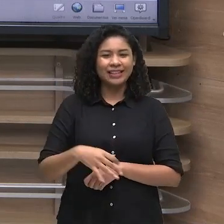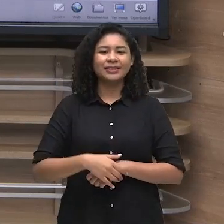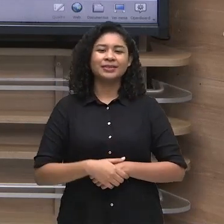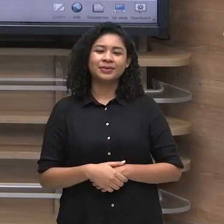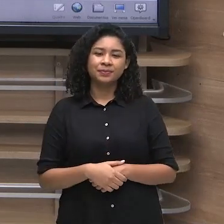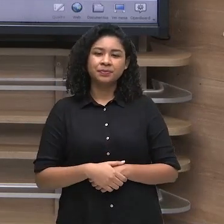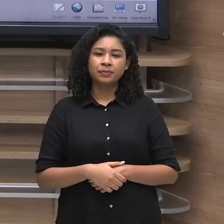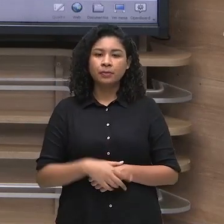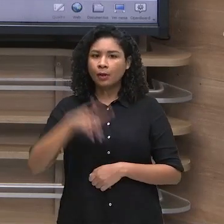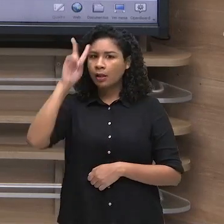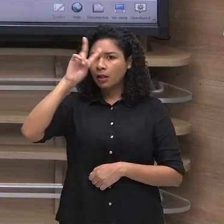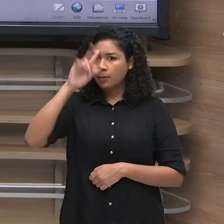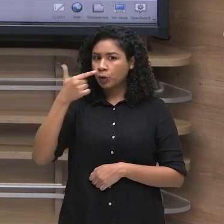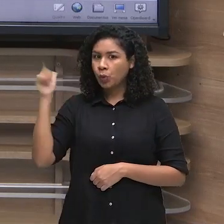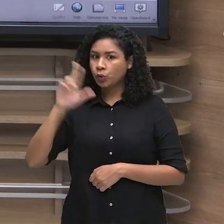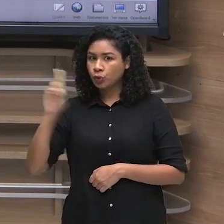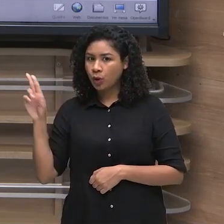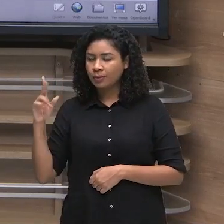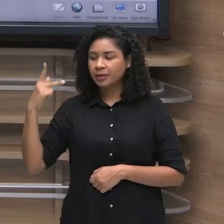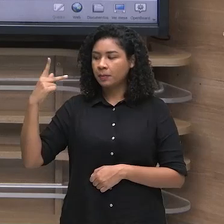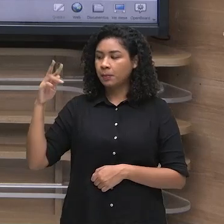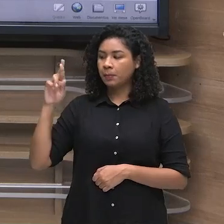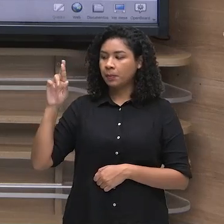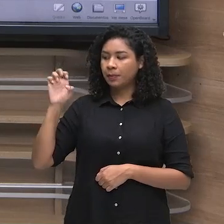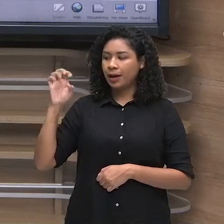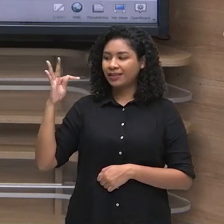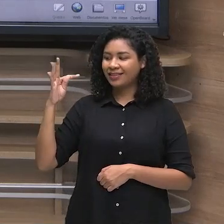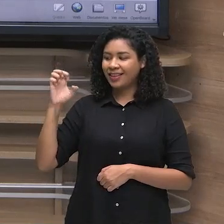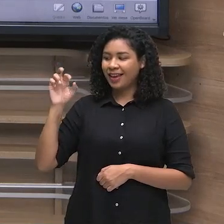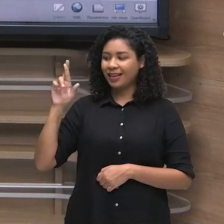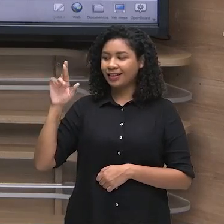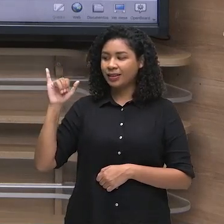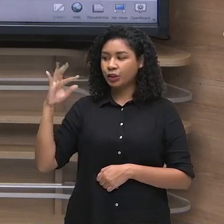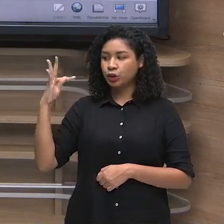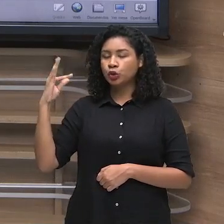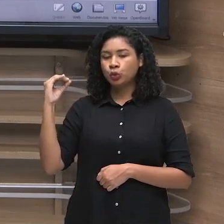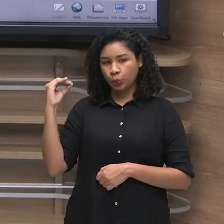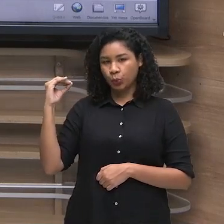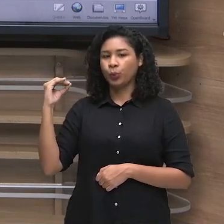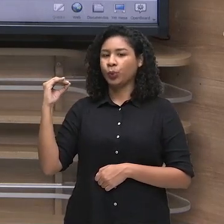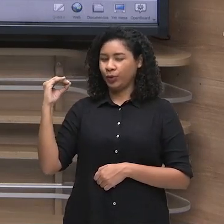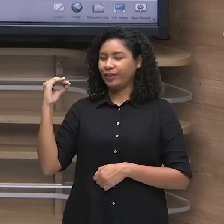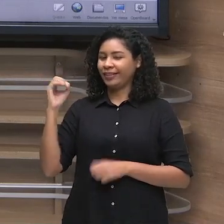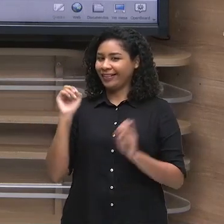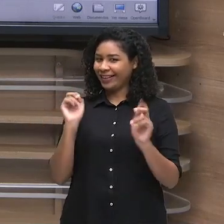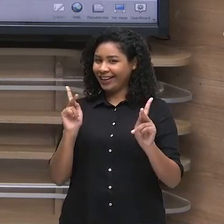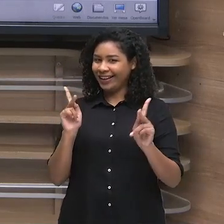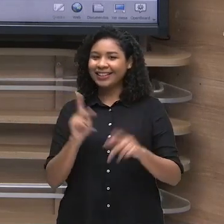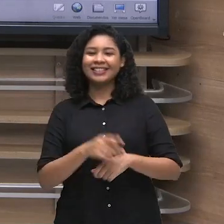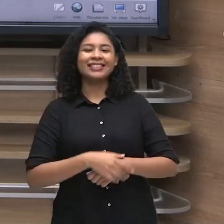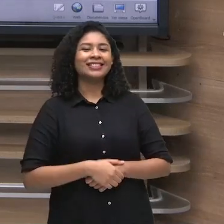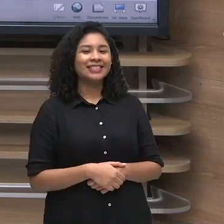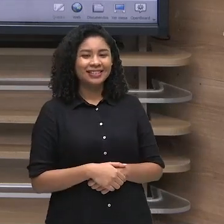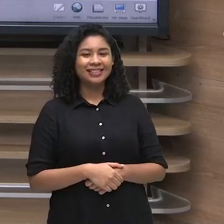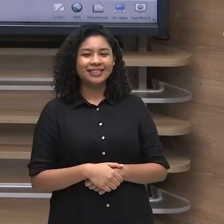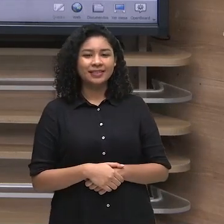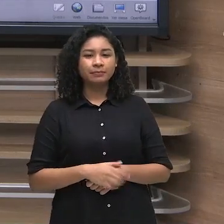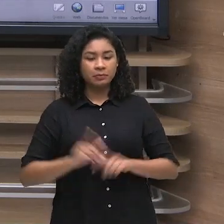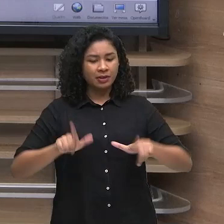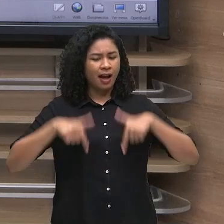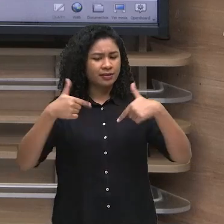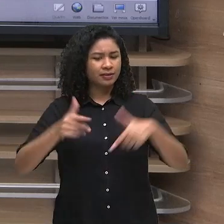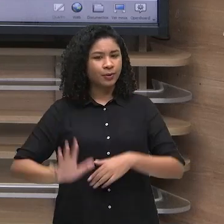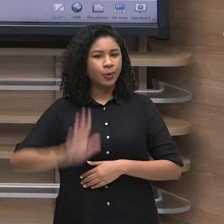ou pretérito. Correto? Então, essa ação se localiza no passado. Muito